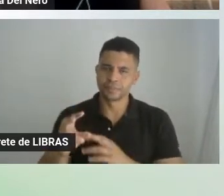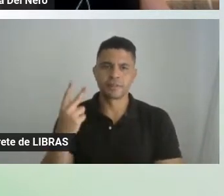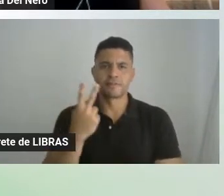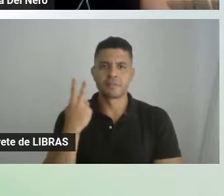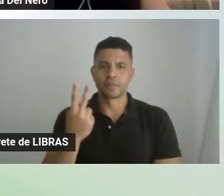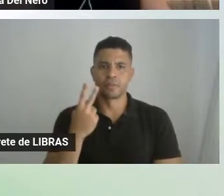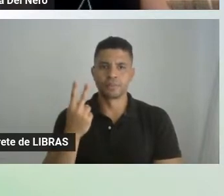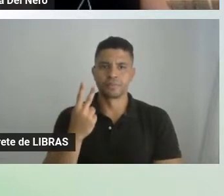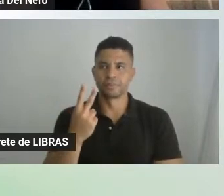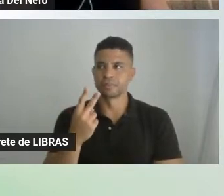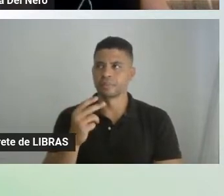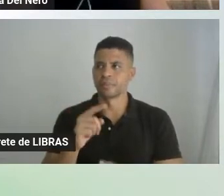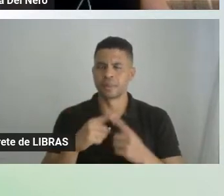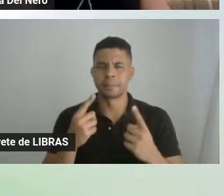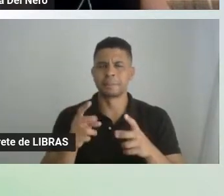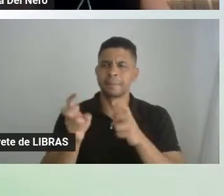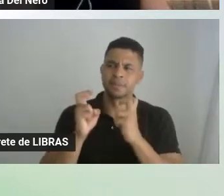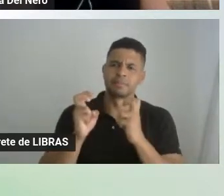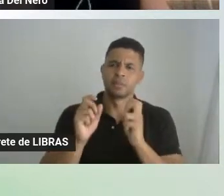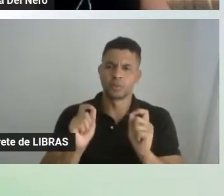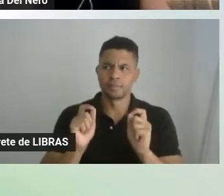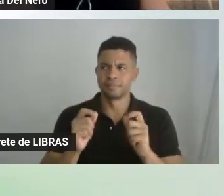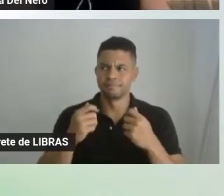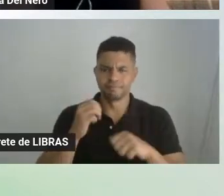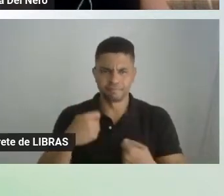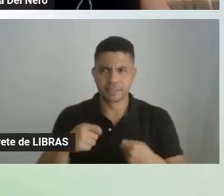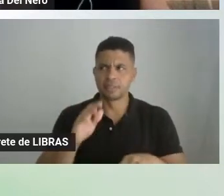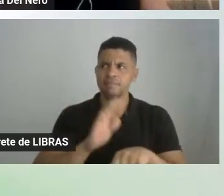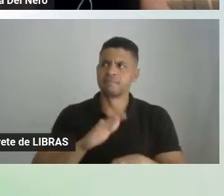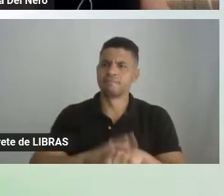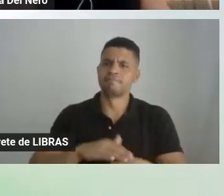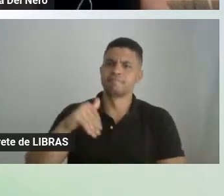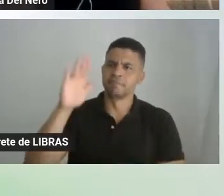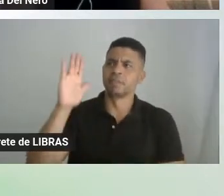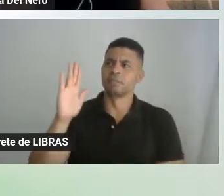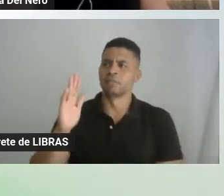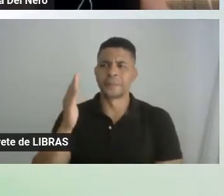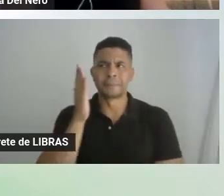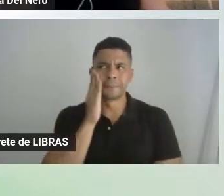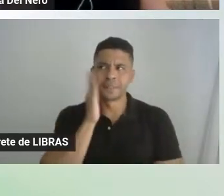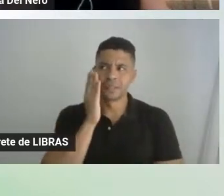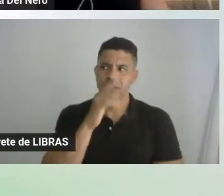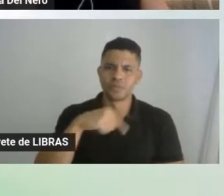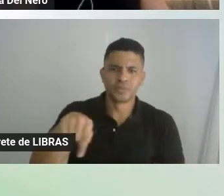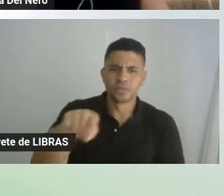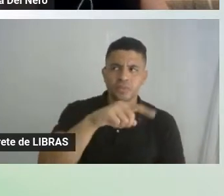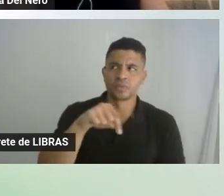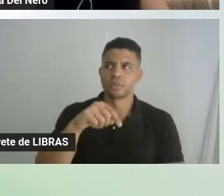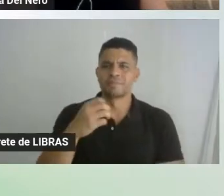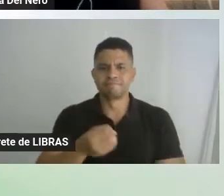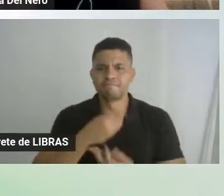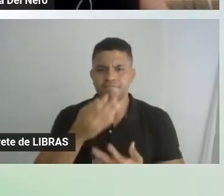ainda precisa se fazer mais. E gostaríamos de ouvi-los, porque acho que ouvindo vocês, nós também vamos refletir aqui